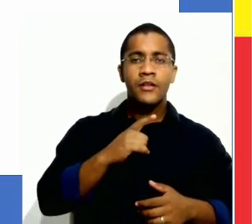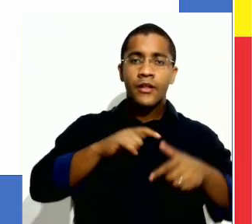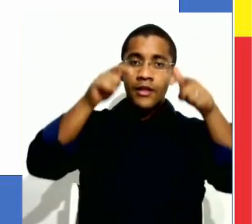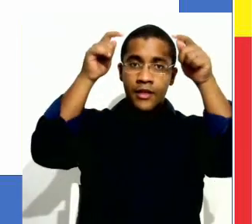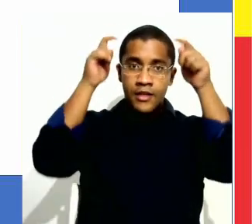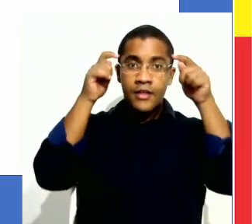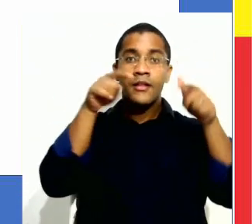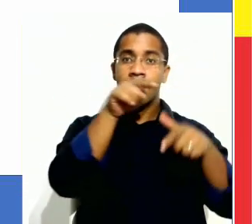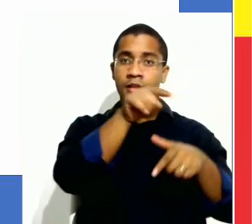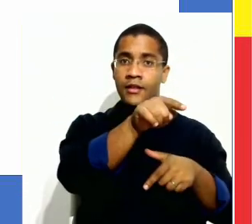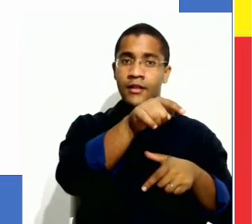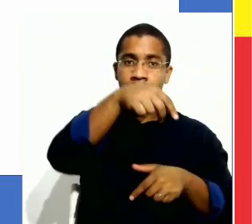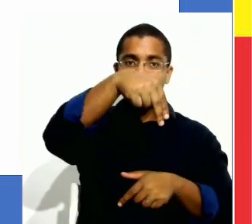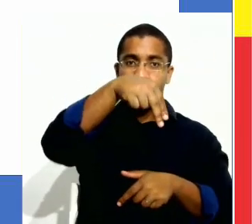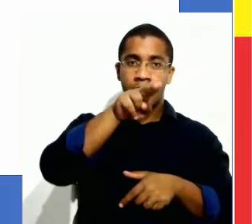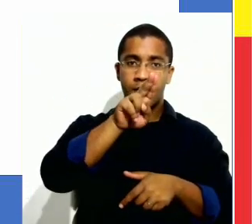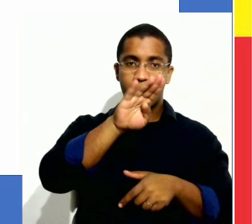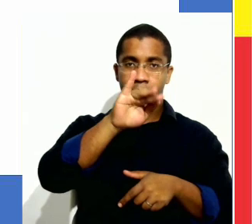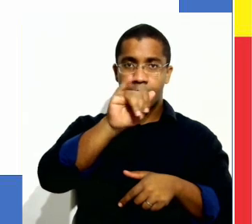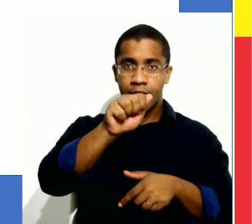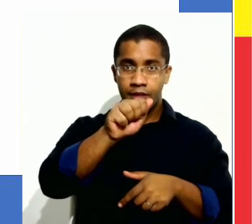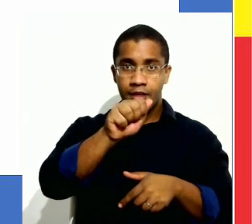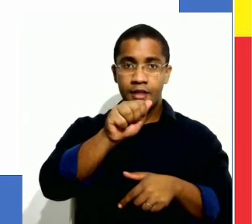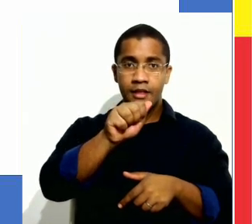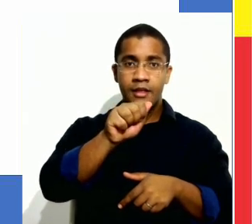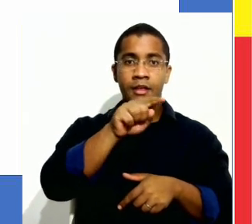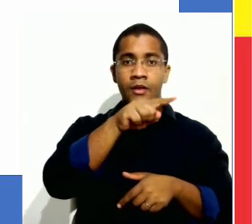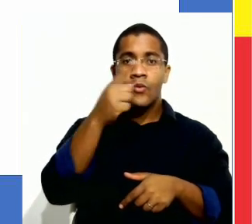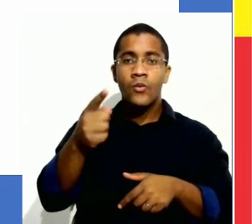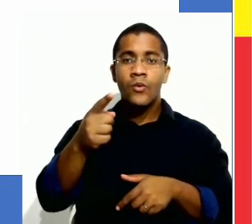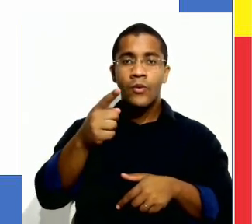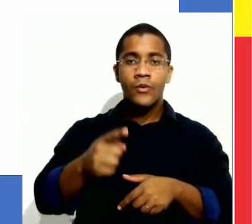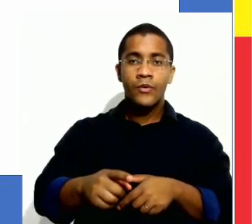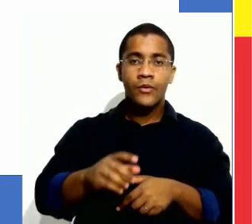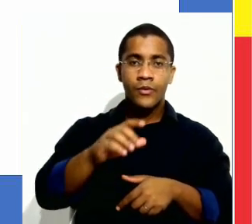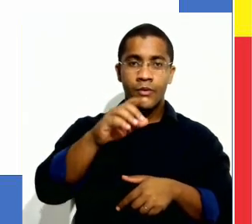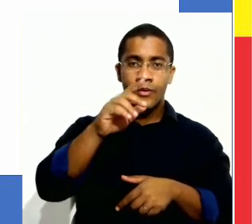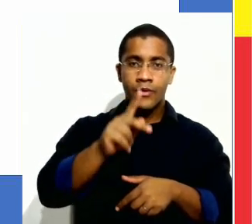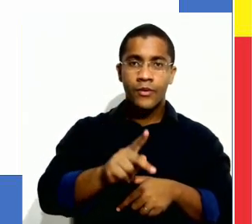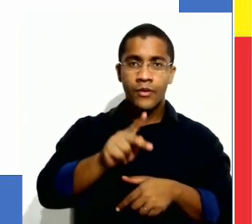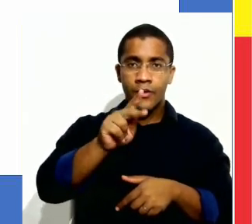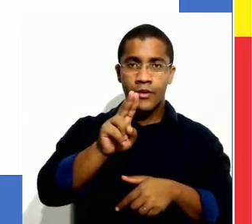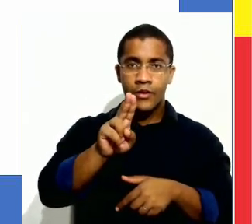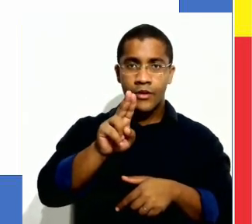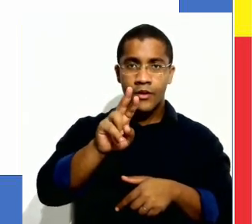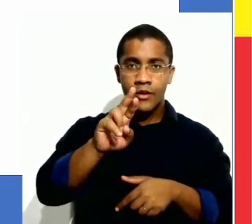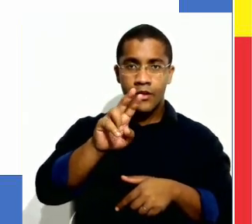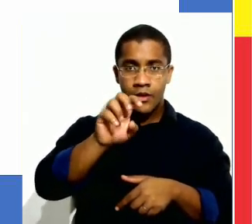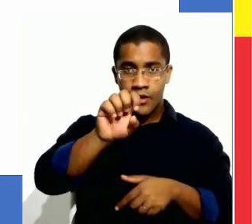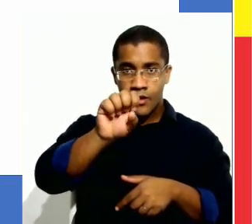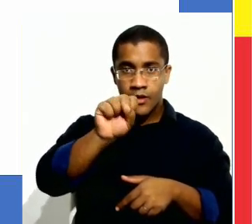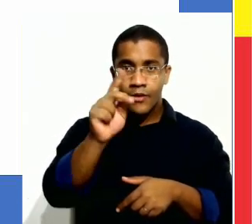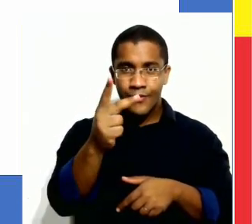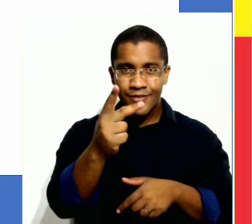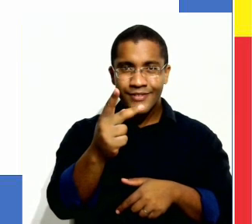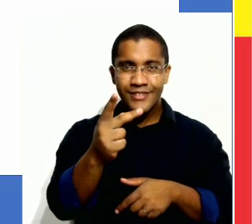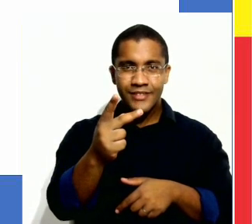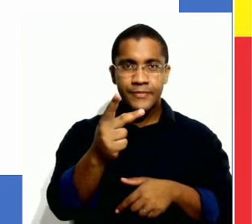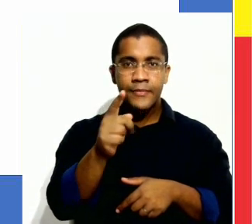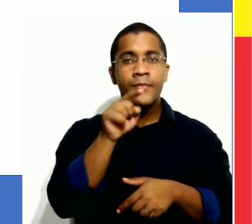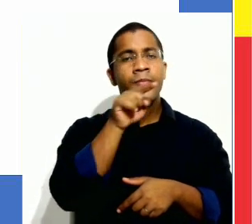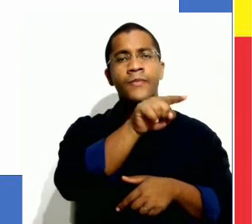reino, é isso, Núbia, reino de Cush. A unificação simplesmente de quê? Das